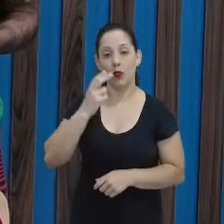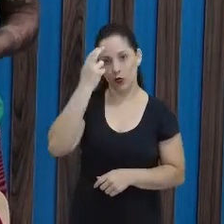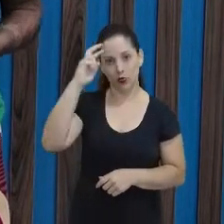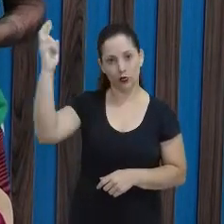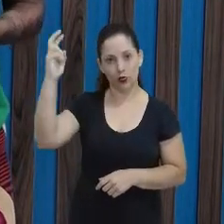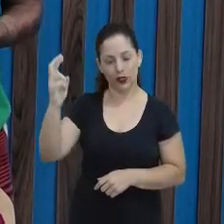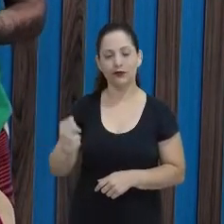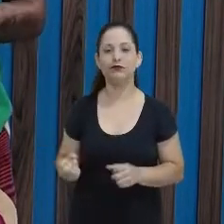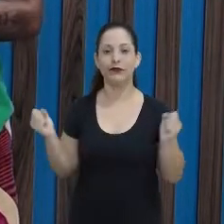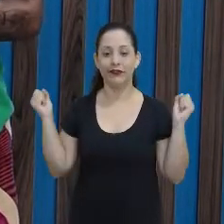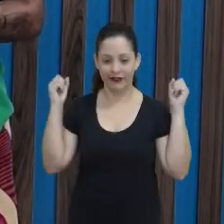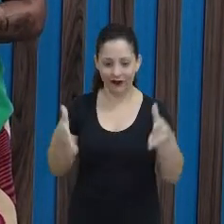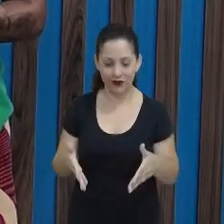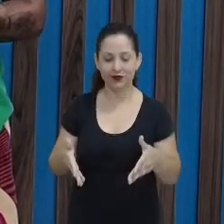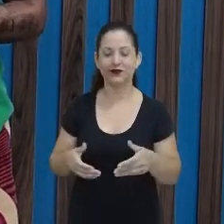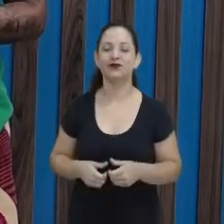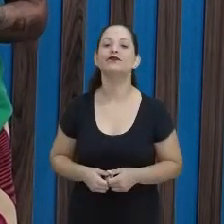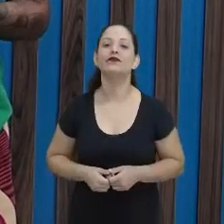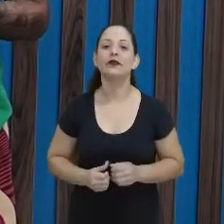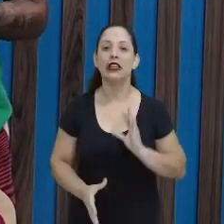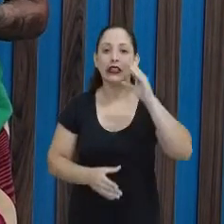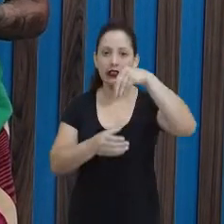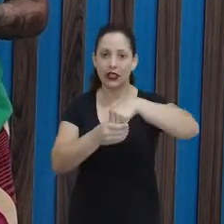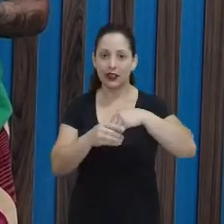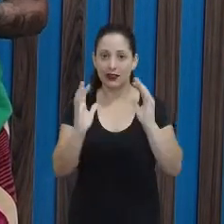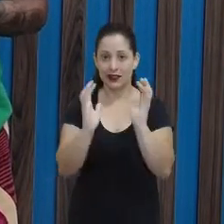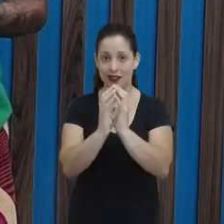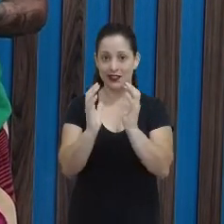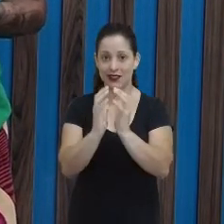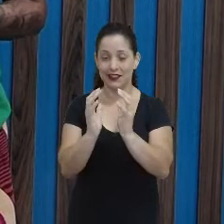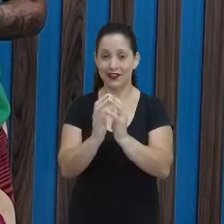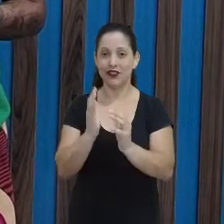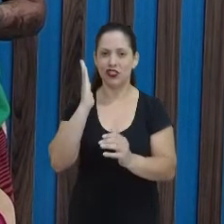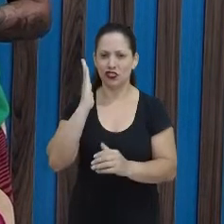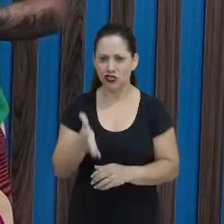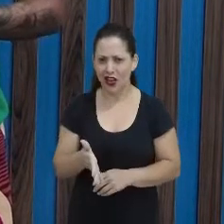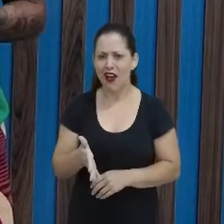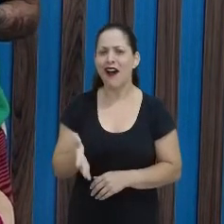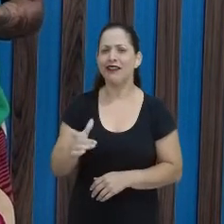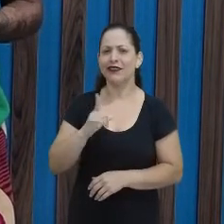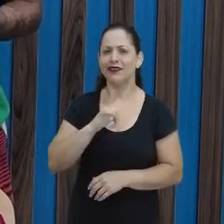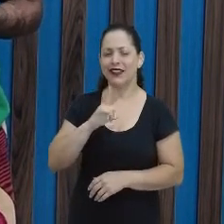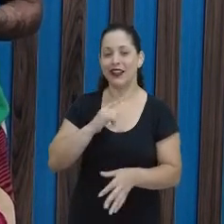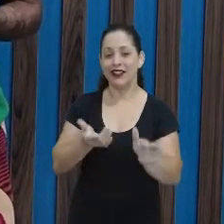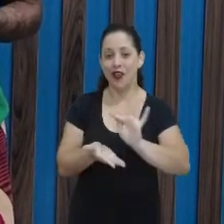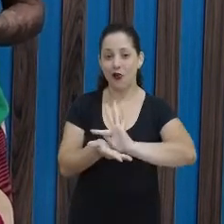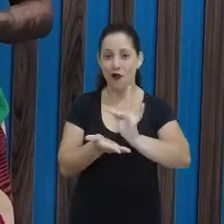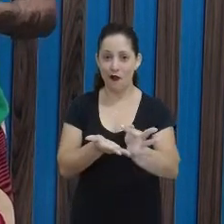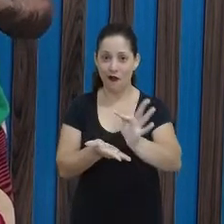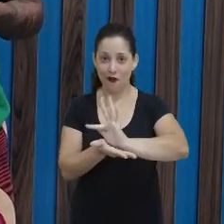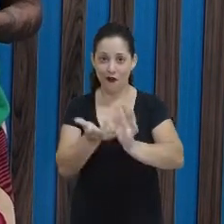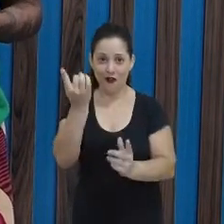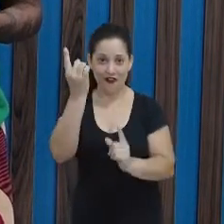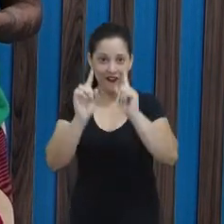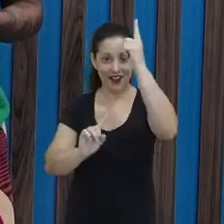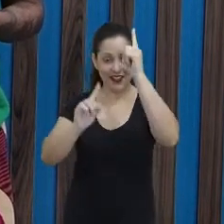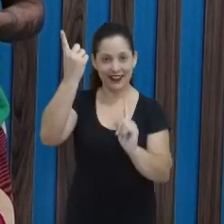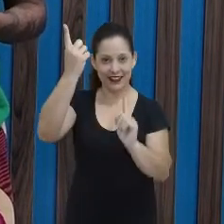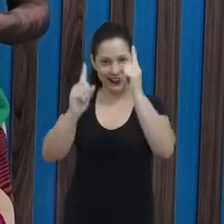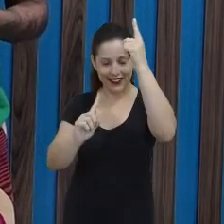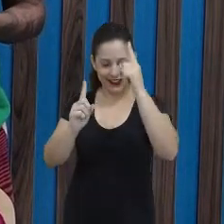popular. E dentro da nossa cidade, o frevo ele já foi reconhecido como patrimônio, não apenas no